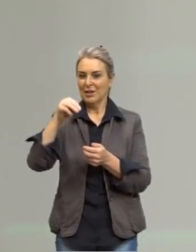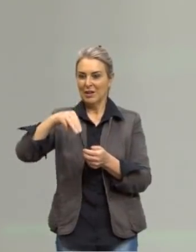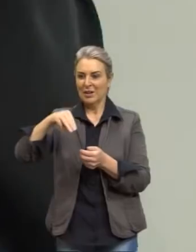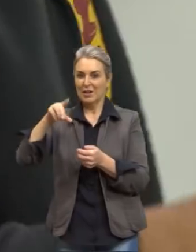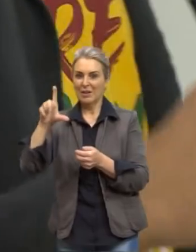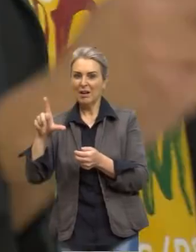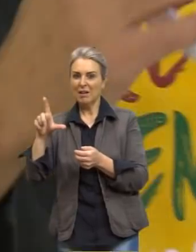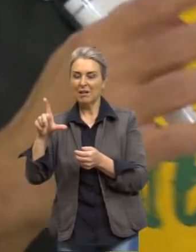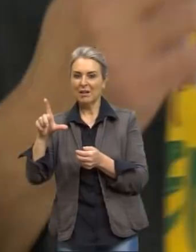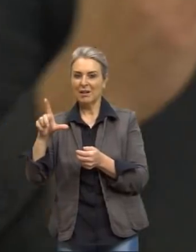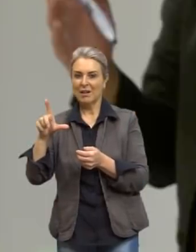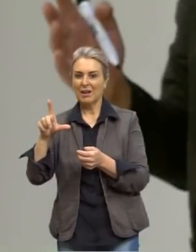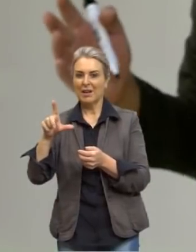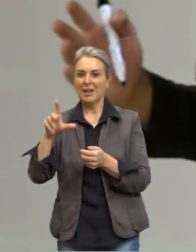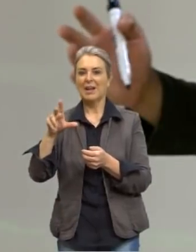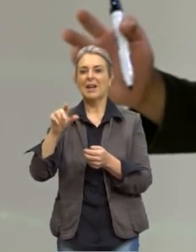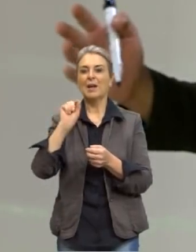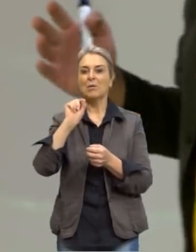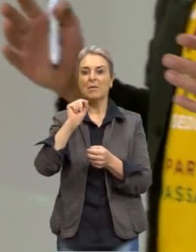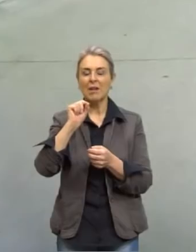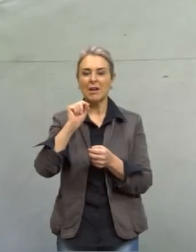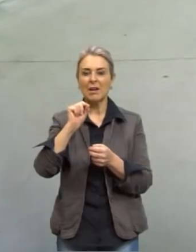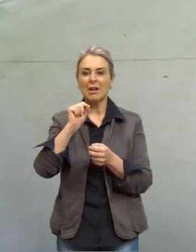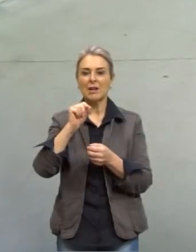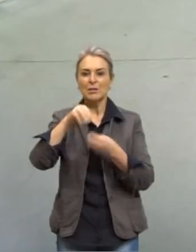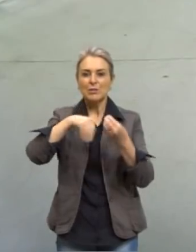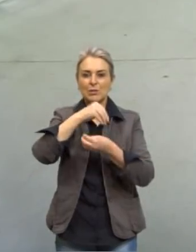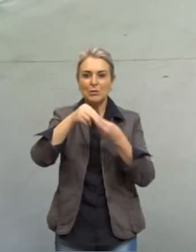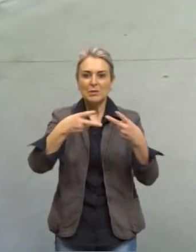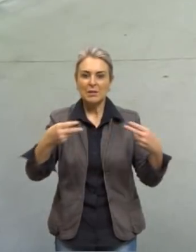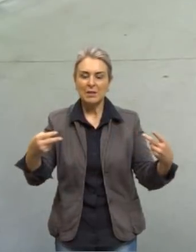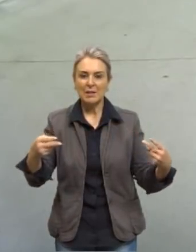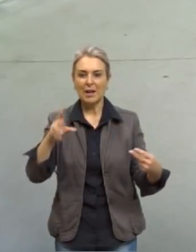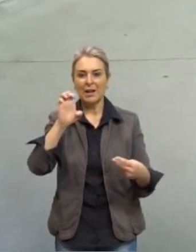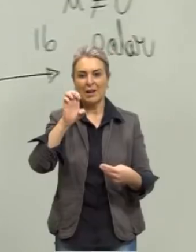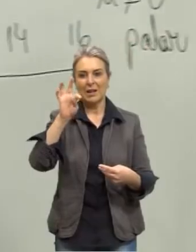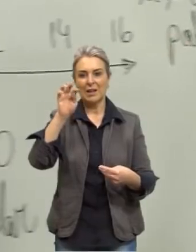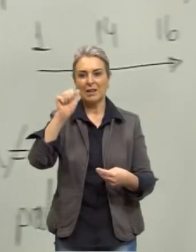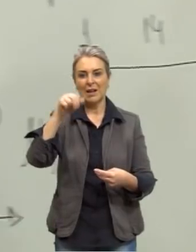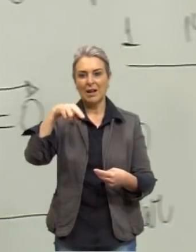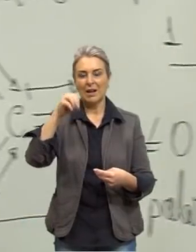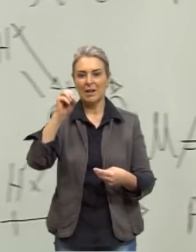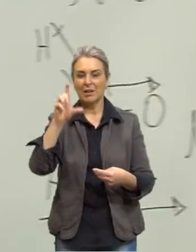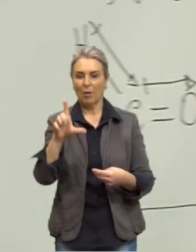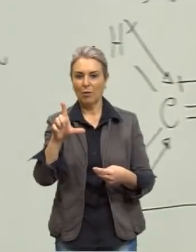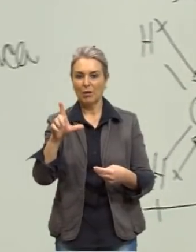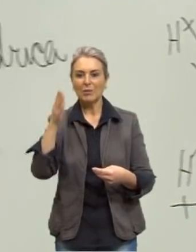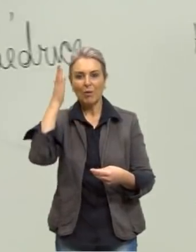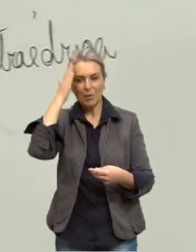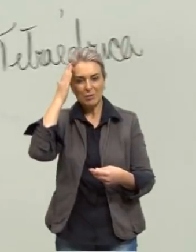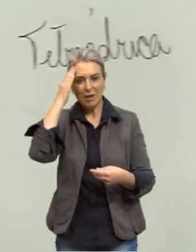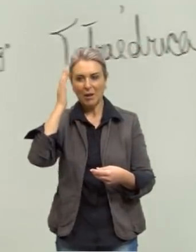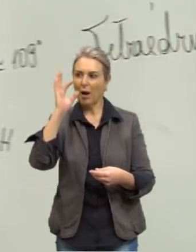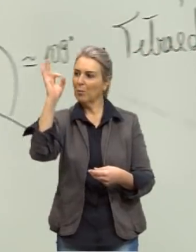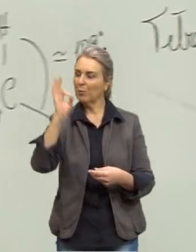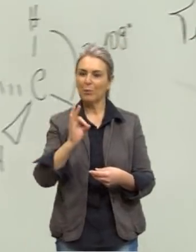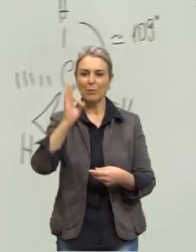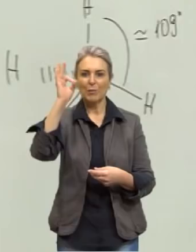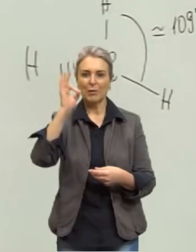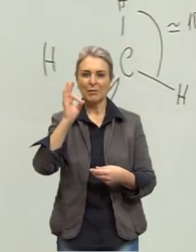quantificar exatamente né a proposição que eu tenho de gasolina para etanol